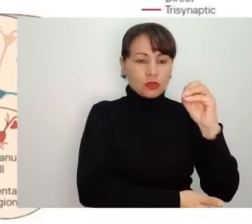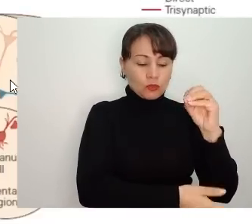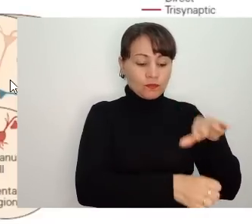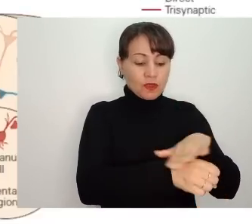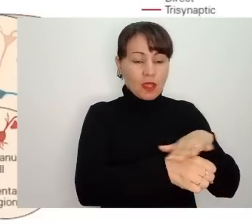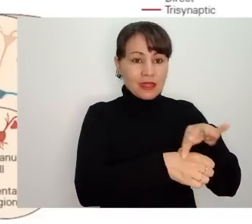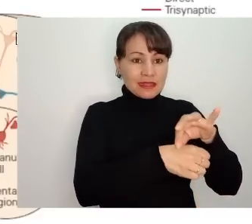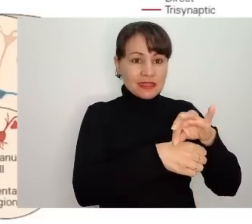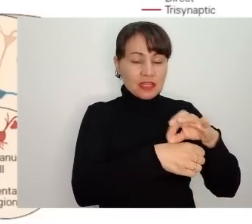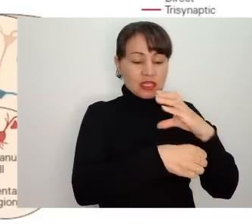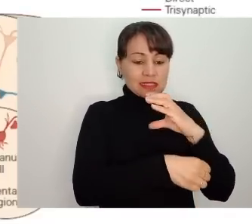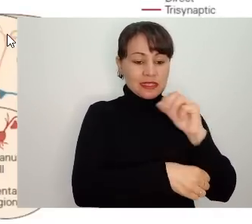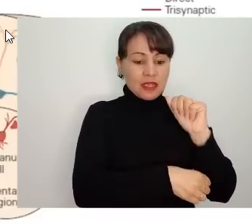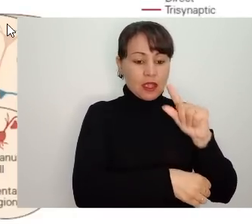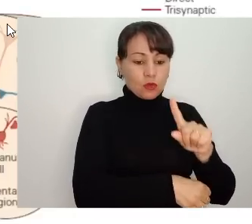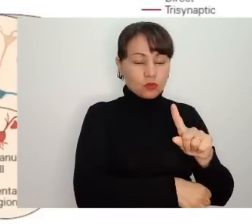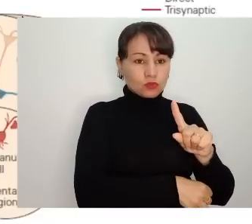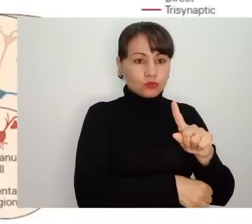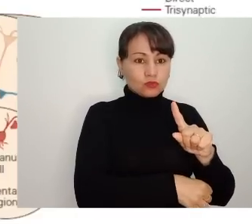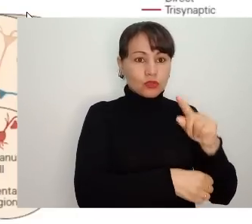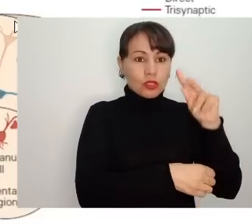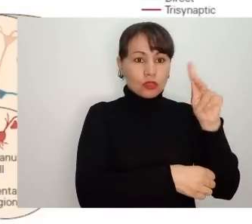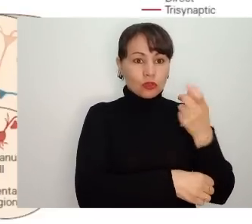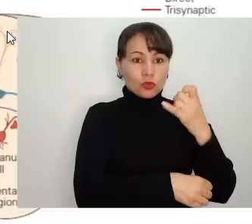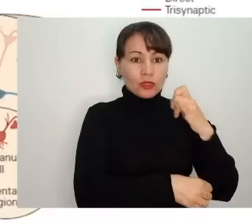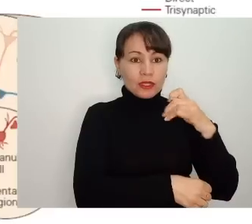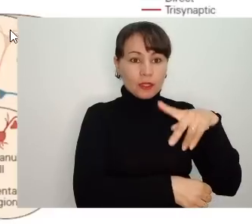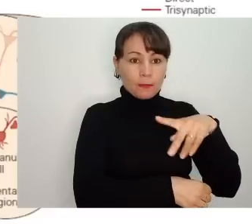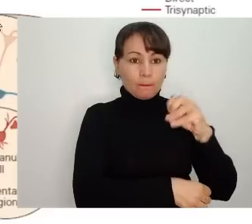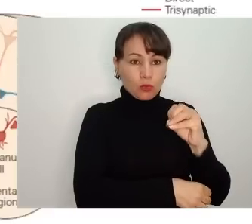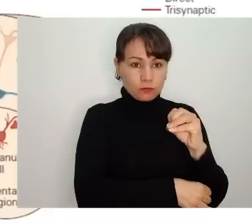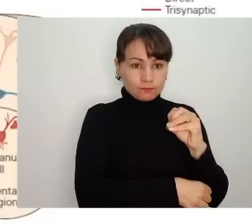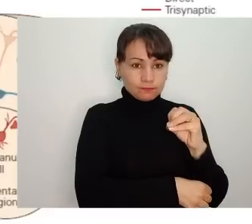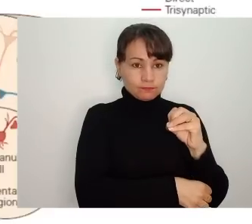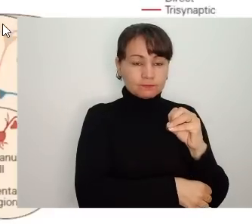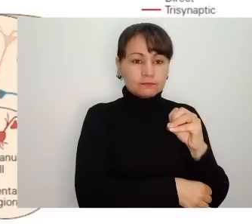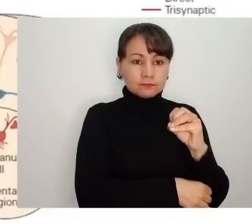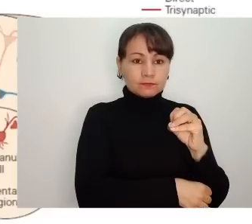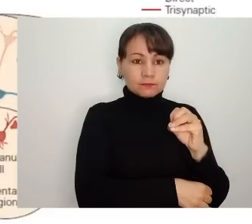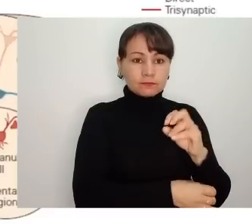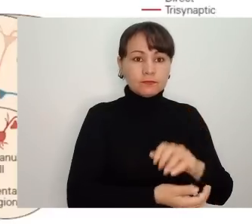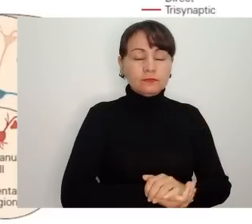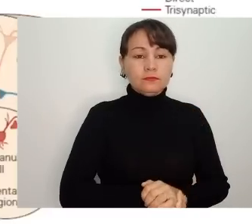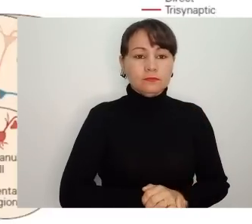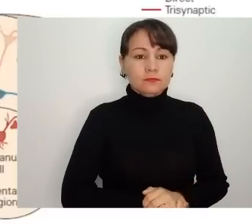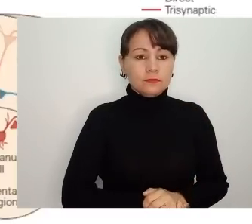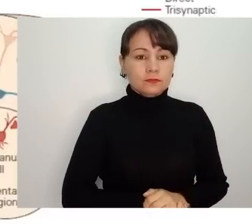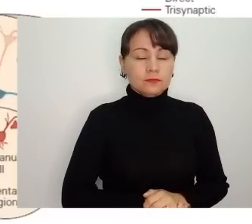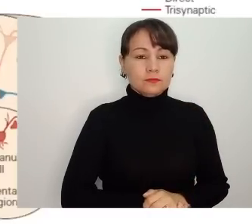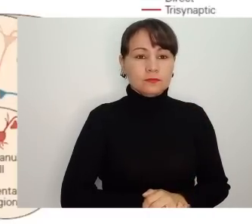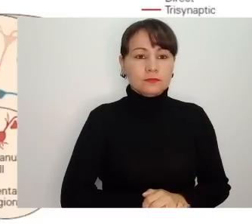célula CA1 do hipocampo, a célula piramidal CA1 do hipocampo.